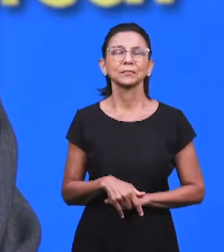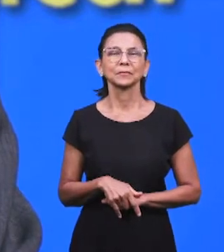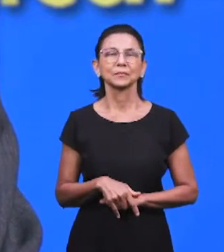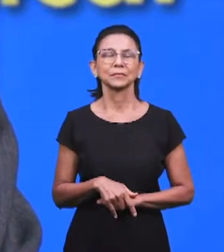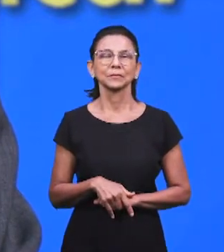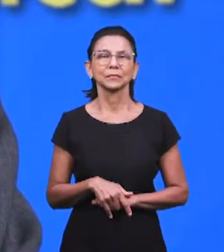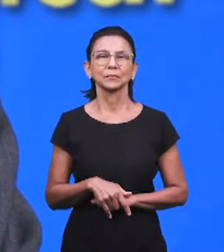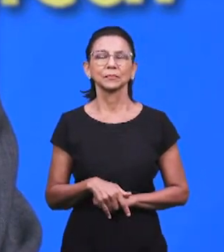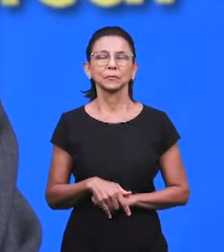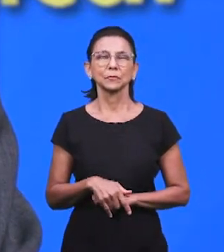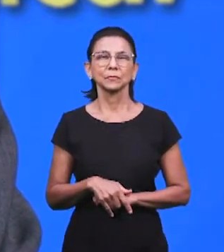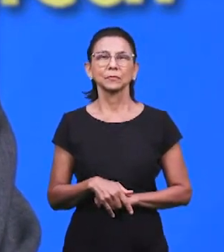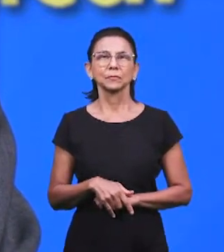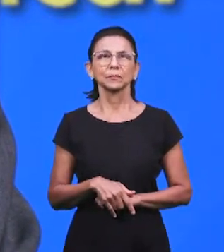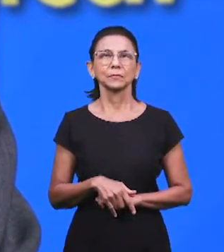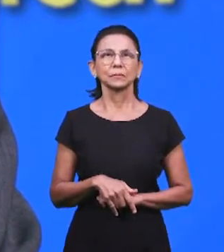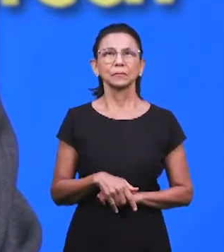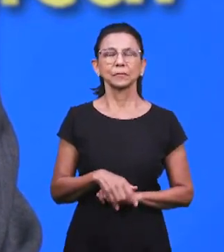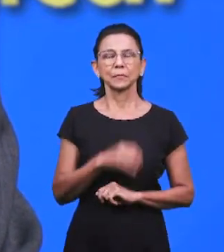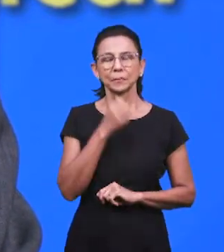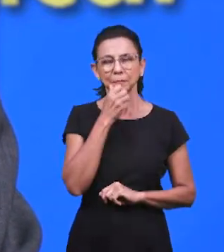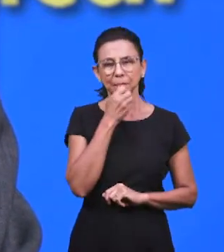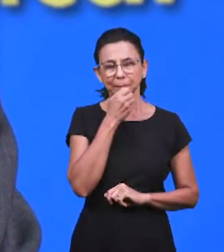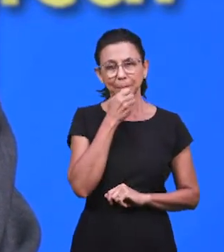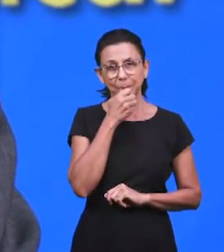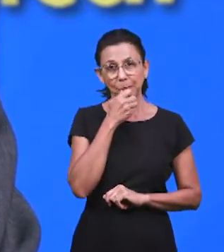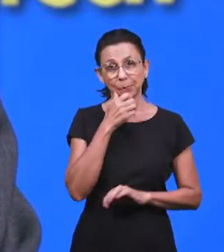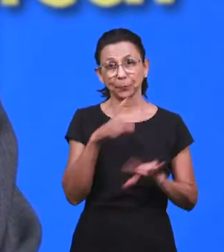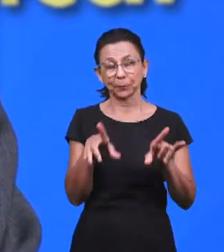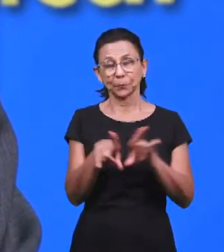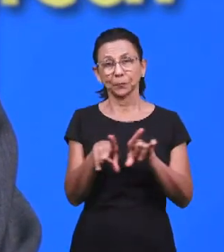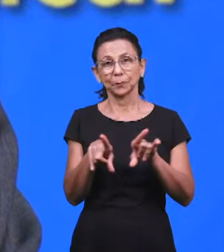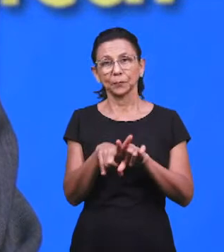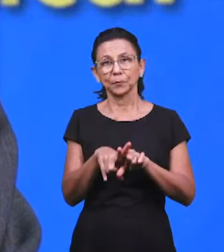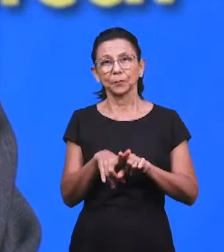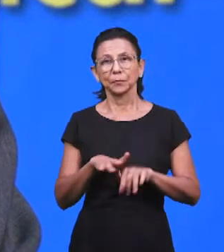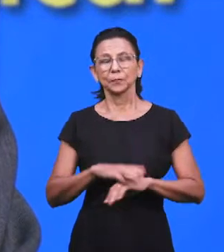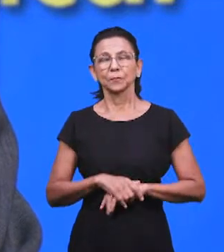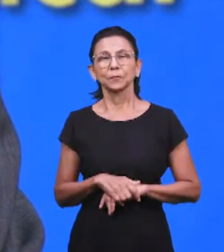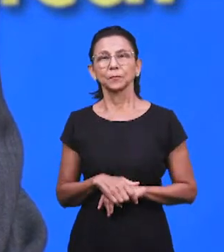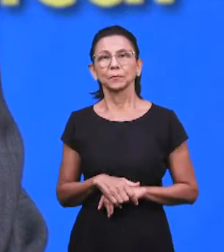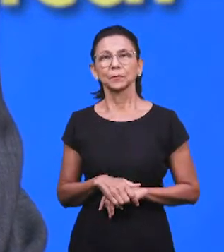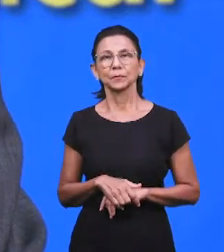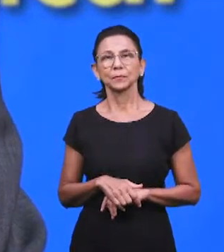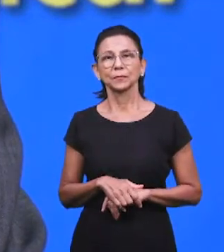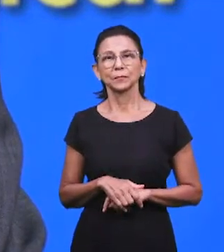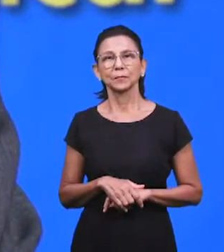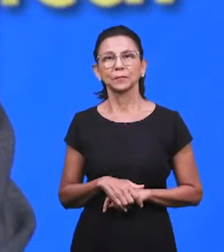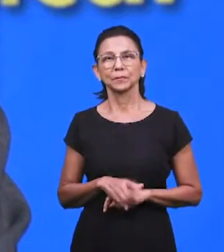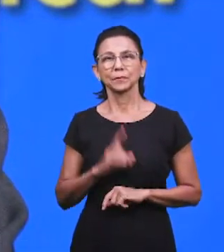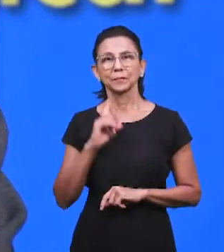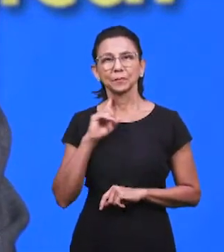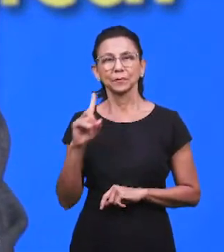respondendo as perguntas na nossa igreja em Torino, na Itália. Também, lá de Juiz de Fora, ali a